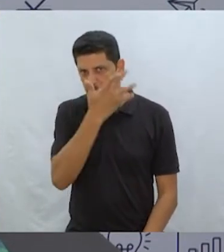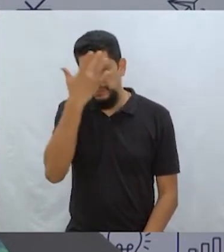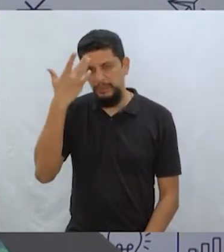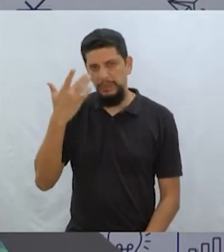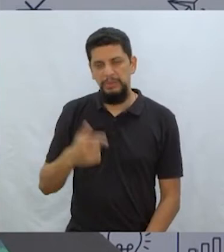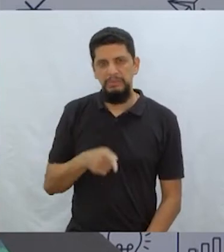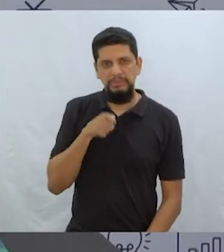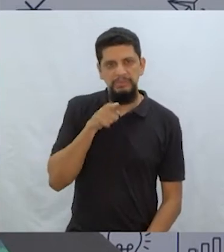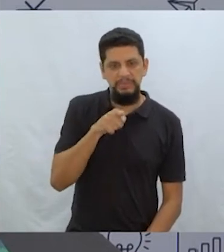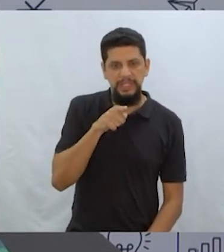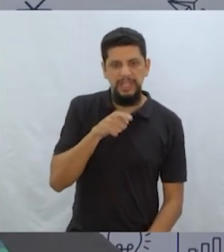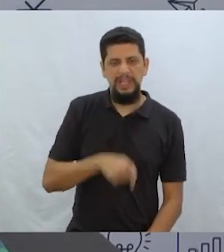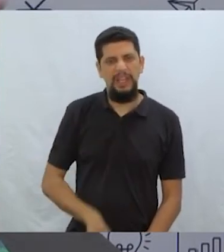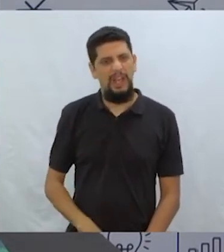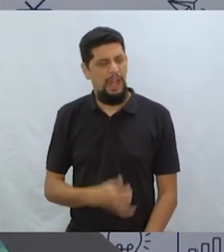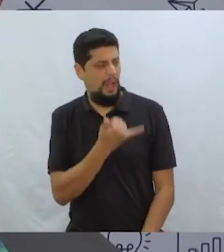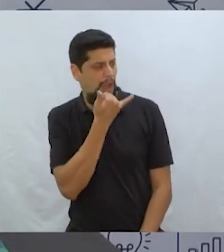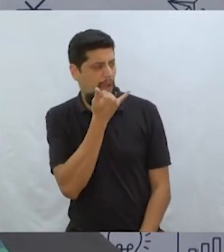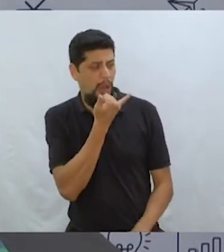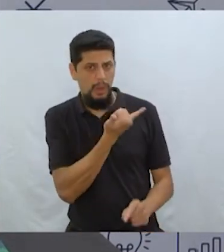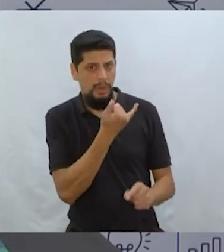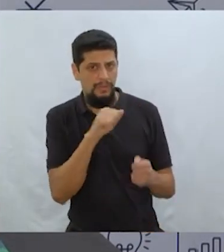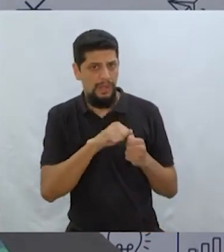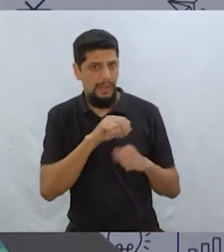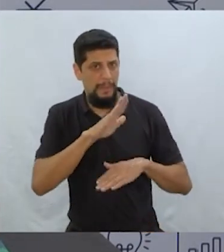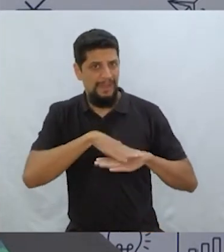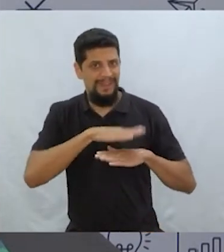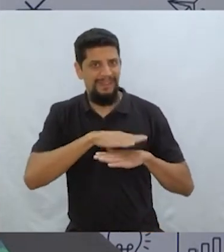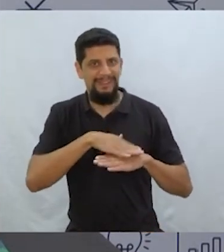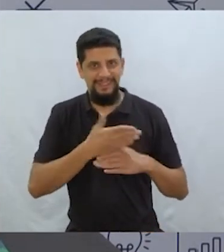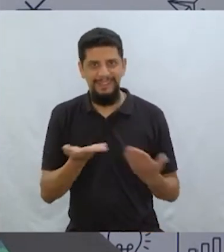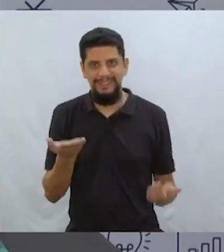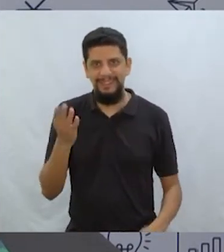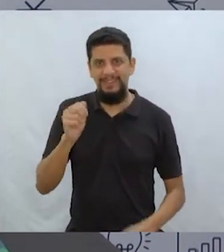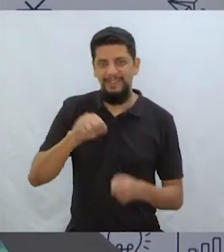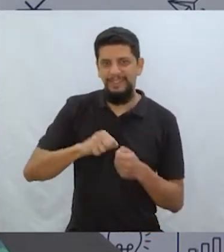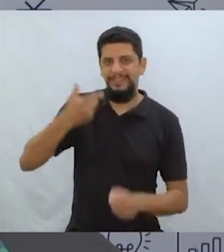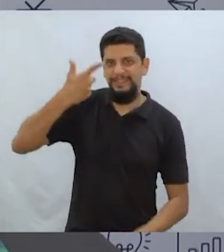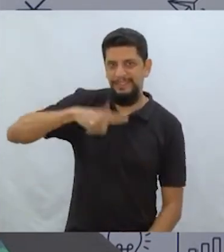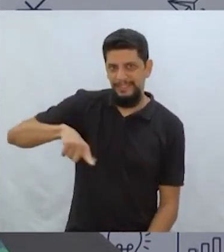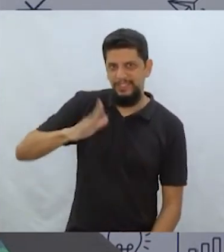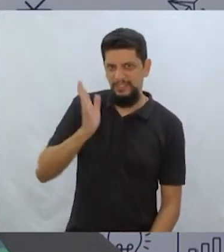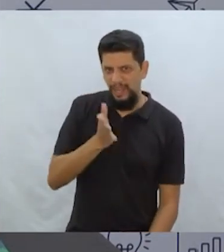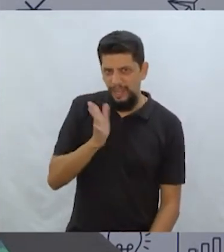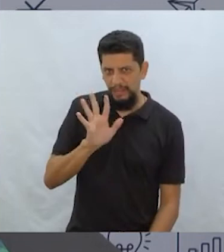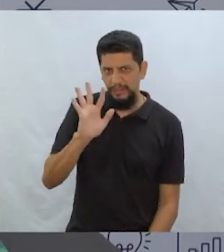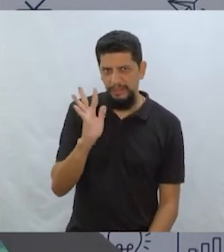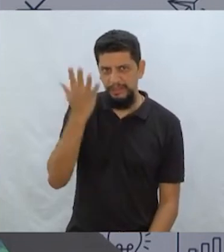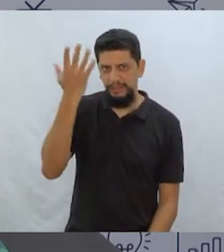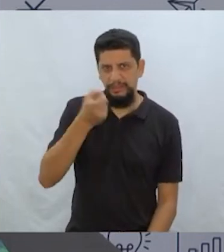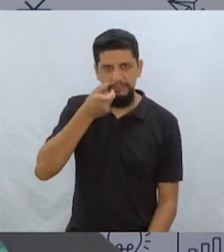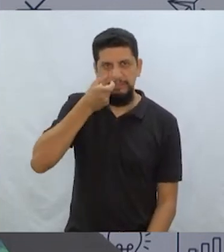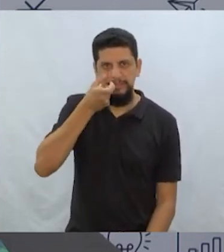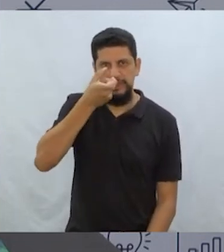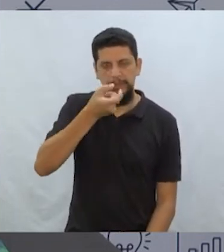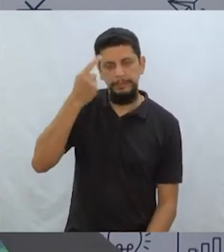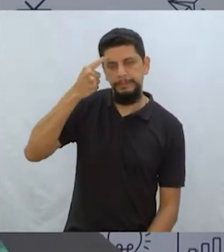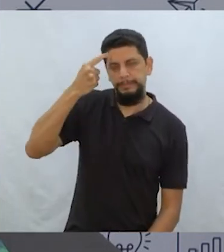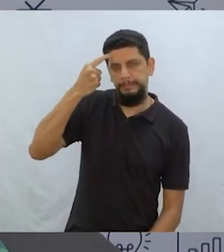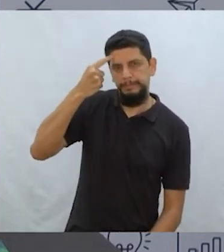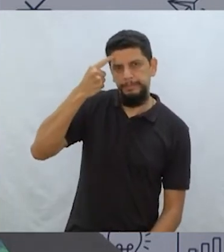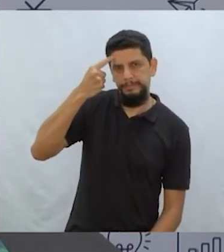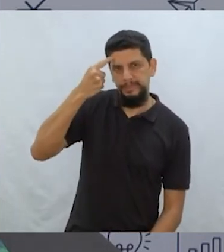alguém chegar para você dizer Ah desculpa eu não vou fazer mais e depois fazer novamente alguma coisa é interessante a gente